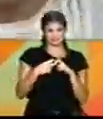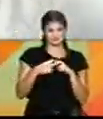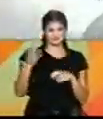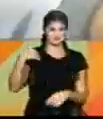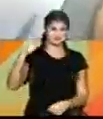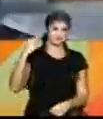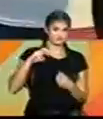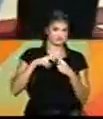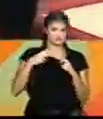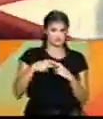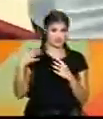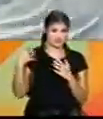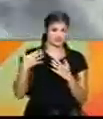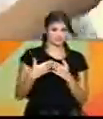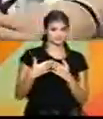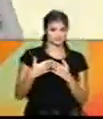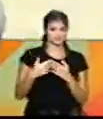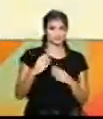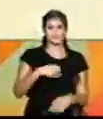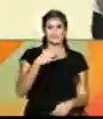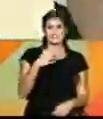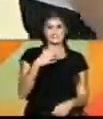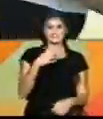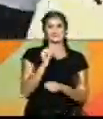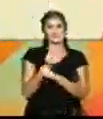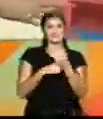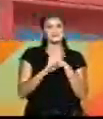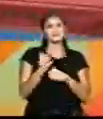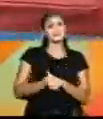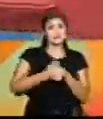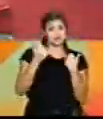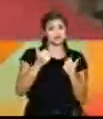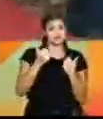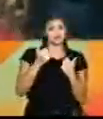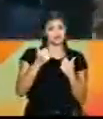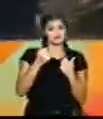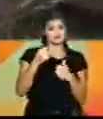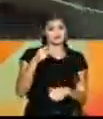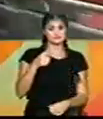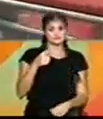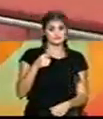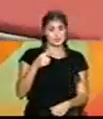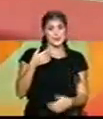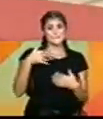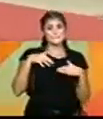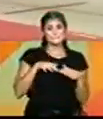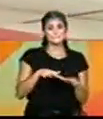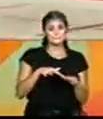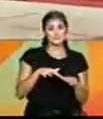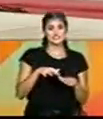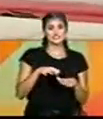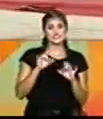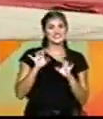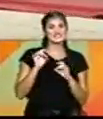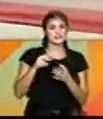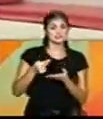anos e agora não me doa bastante. E sente que ao mexer-se fica melhor. É, quando dou saltos é que me faz pior um bocadinho, mas. Tem que evitar os saltos,